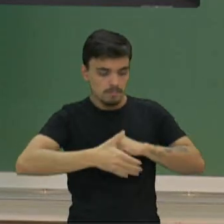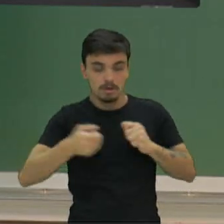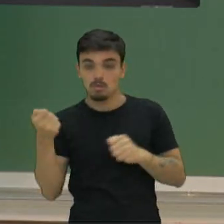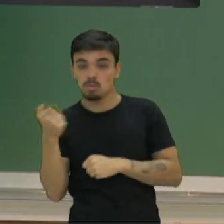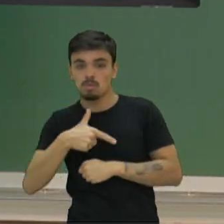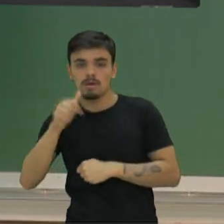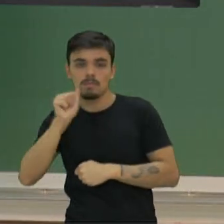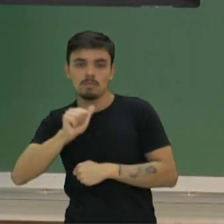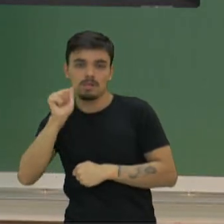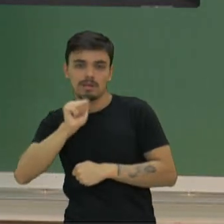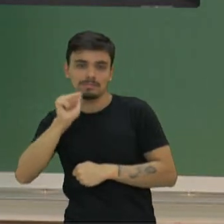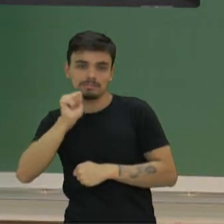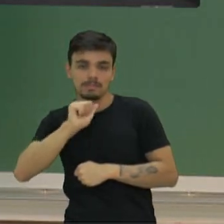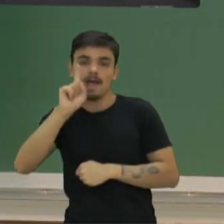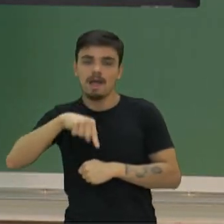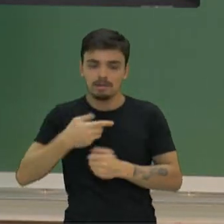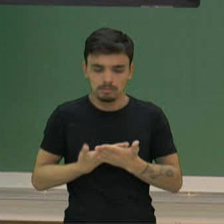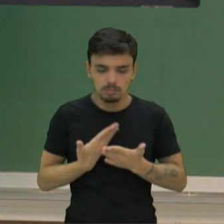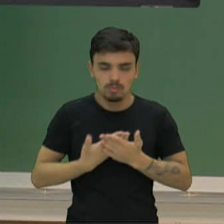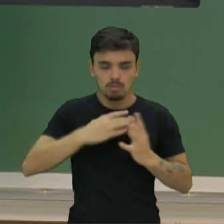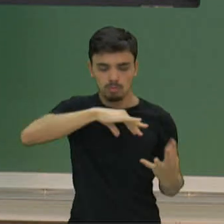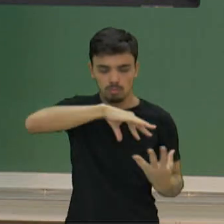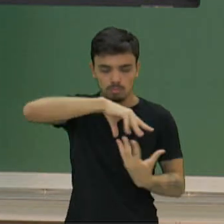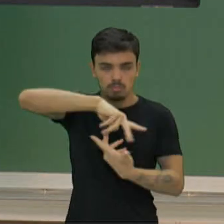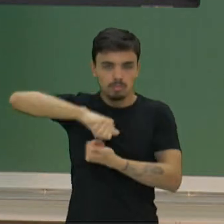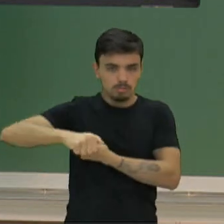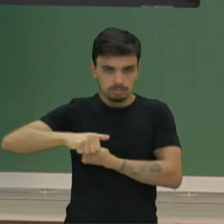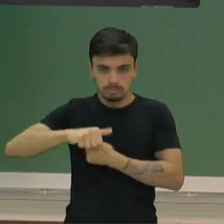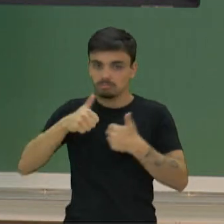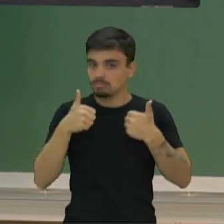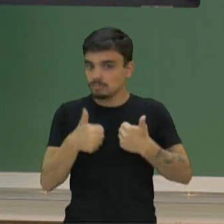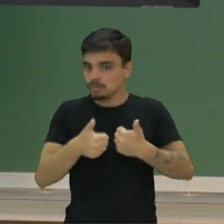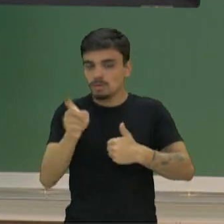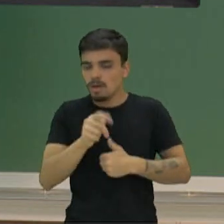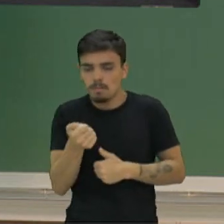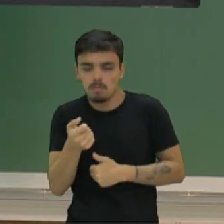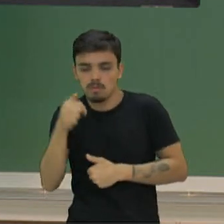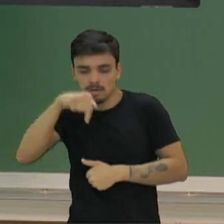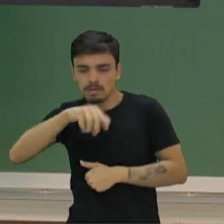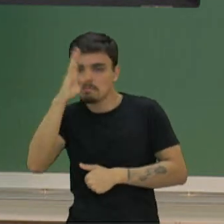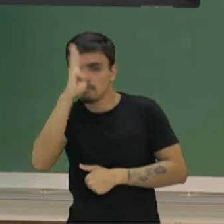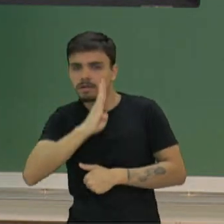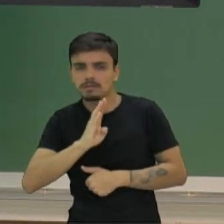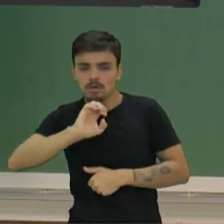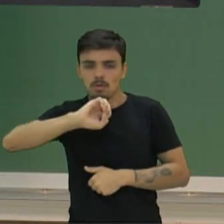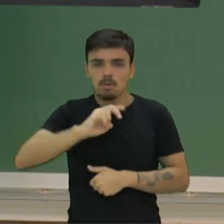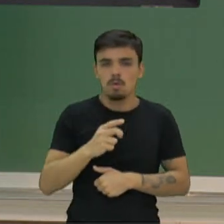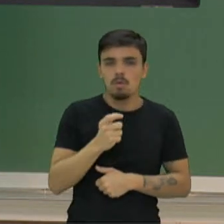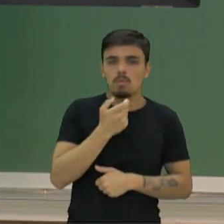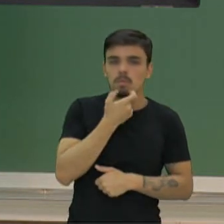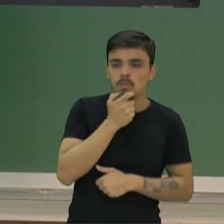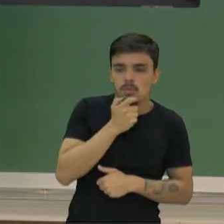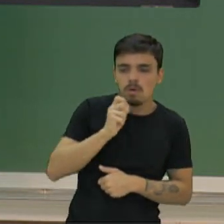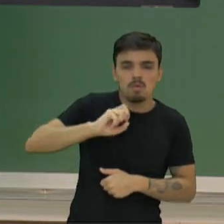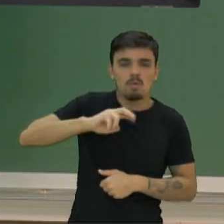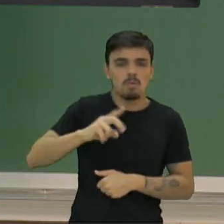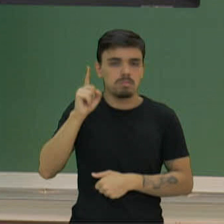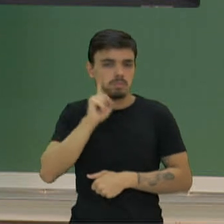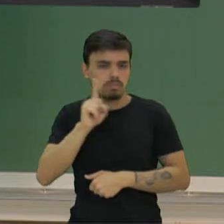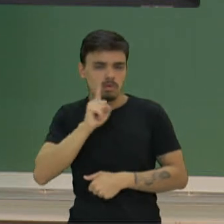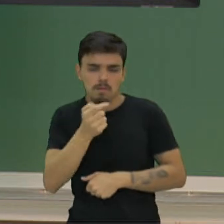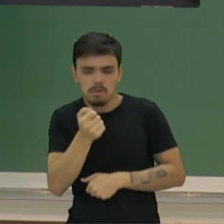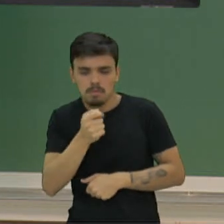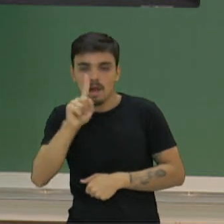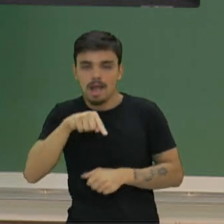estudo mundial, ok? Não é algo assim que acontece ou no Brasil, ou na Inglaterra, ou nos Estados Unidos apenas.